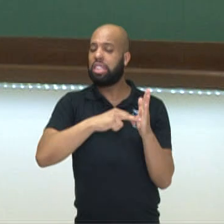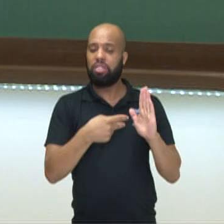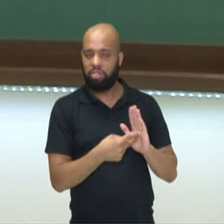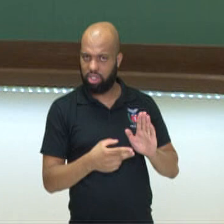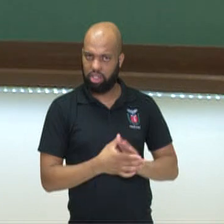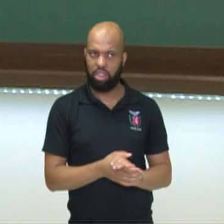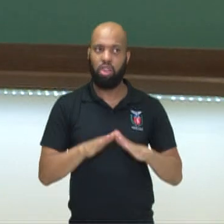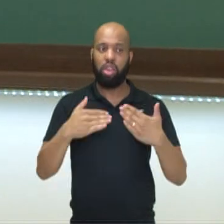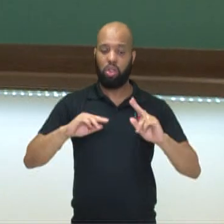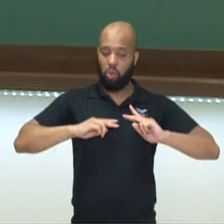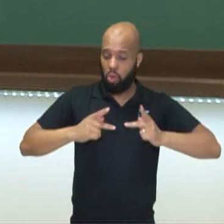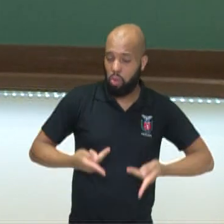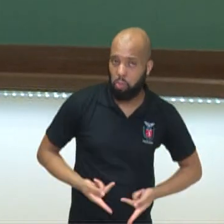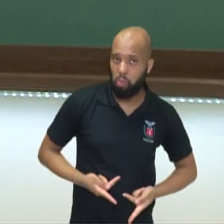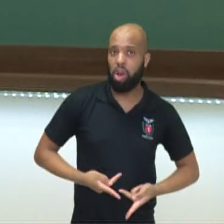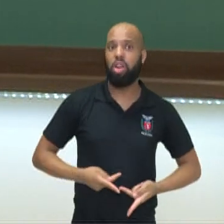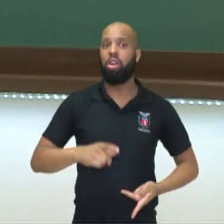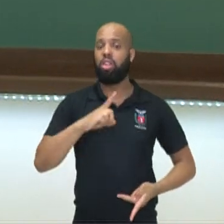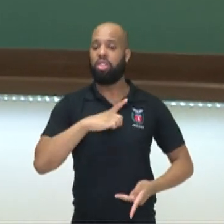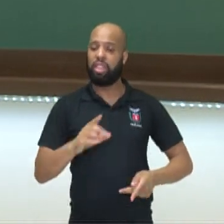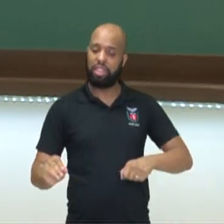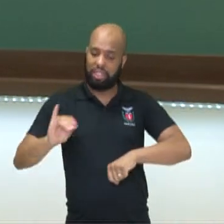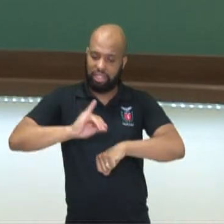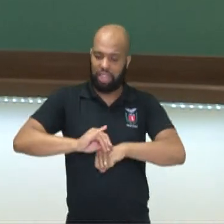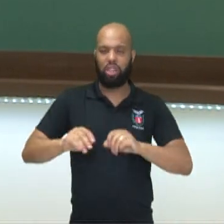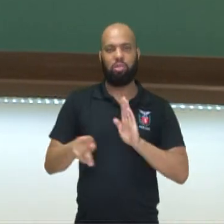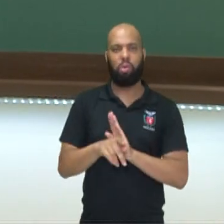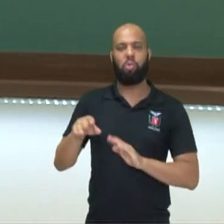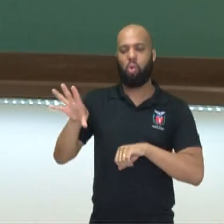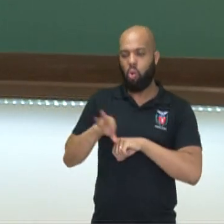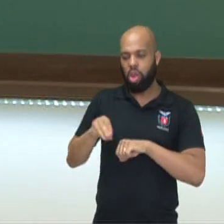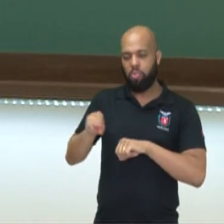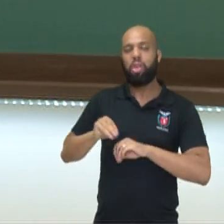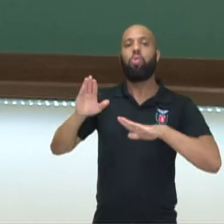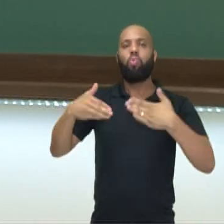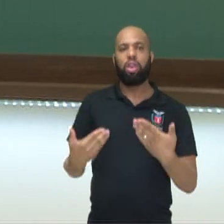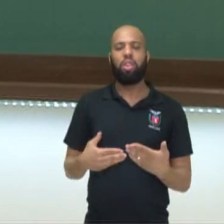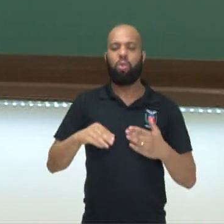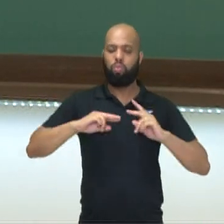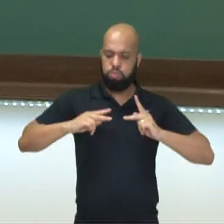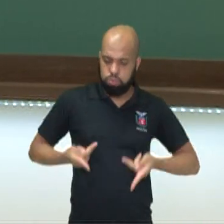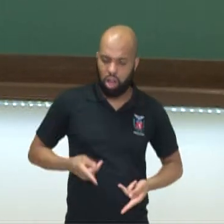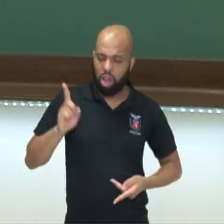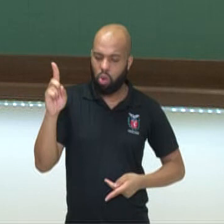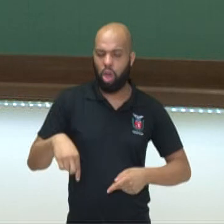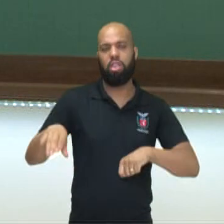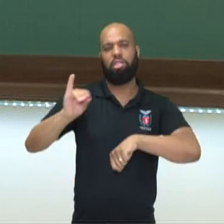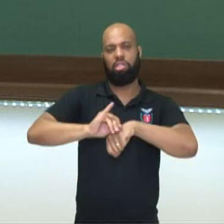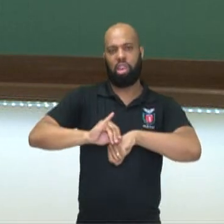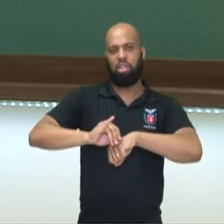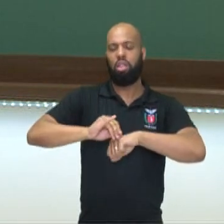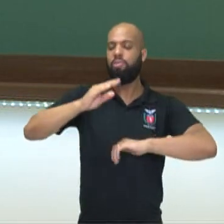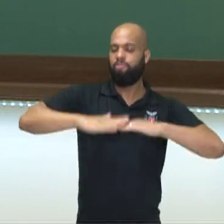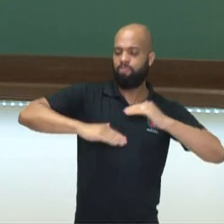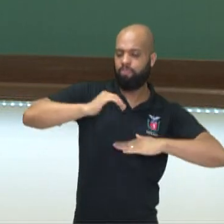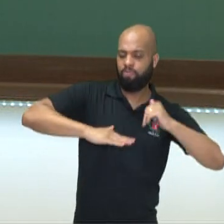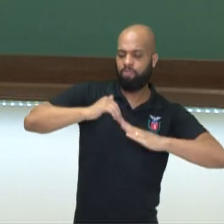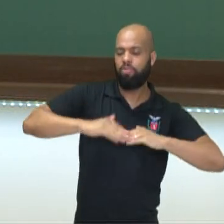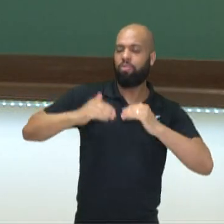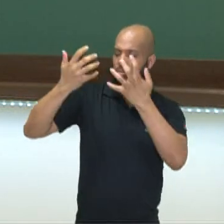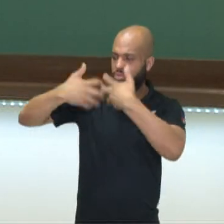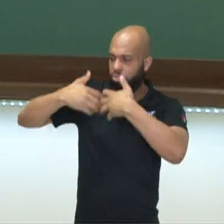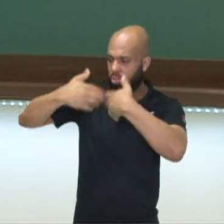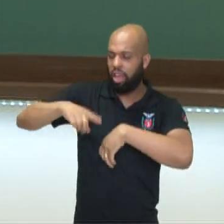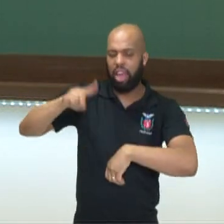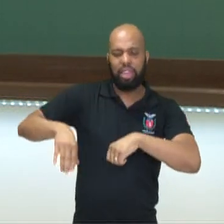palavras, que o homem está no centro do conhecimento, o homem está no centro, a sua capacidade racional está no